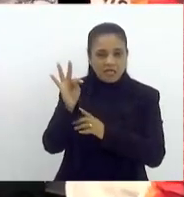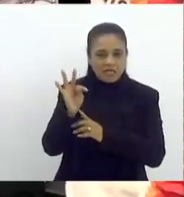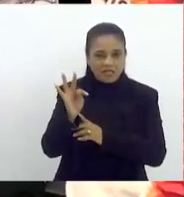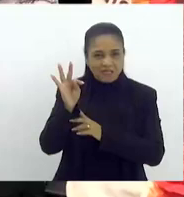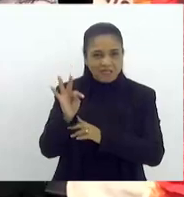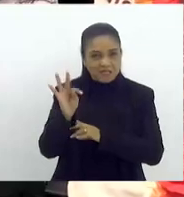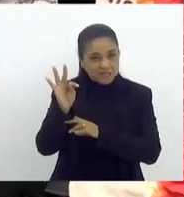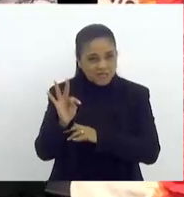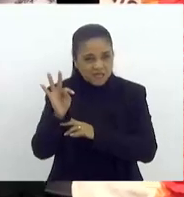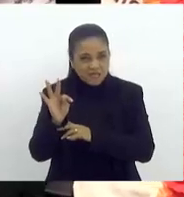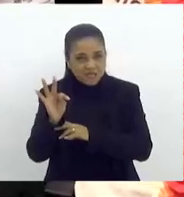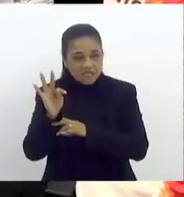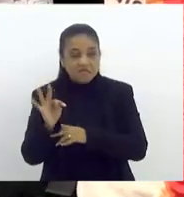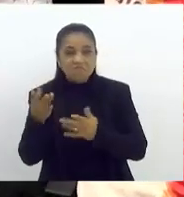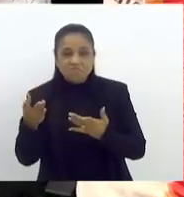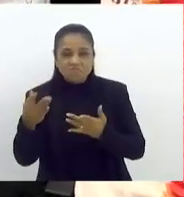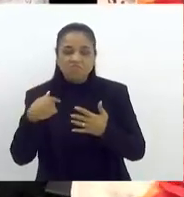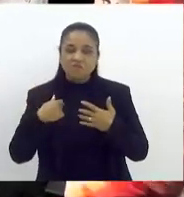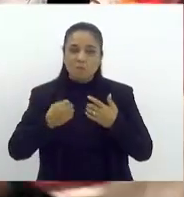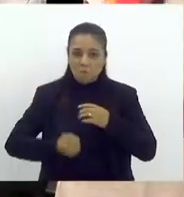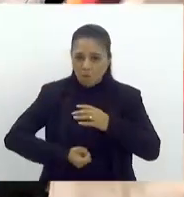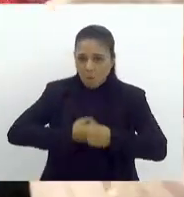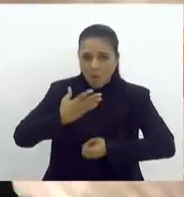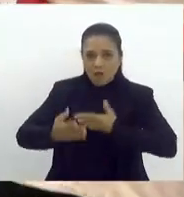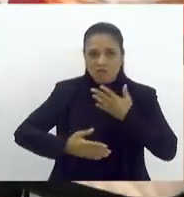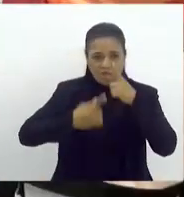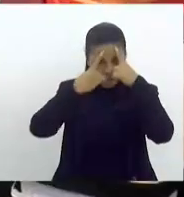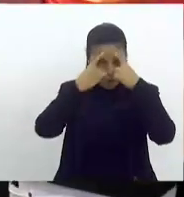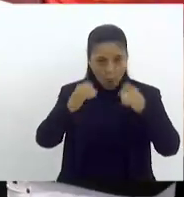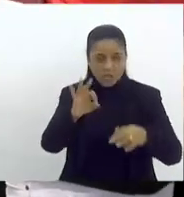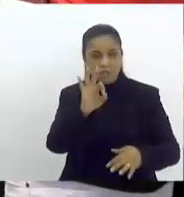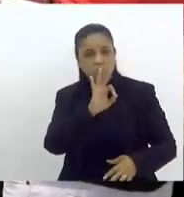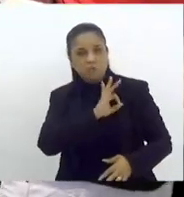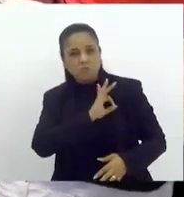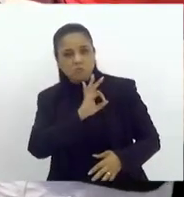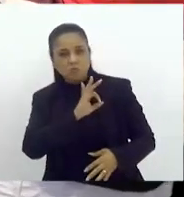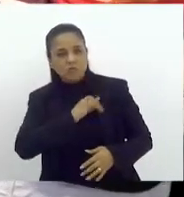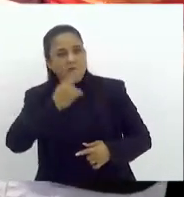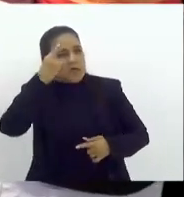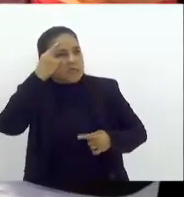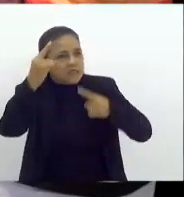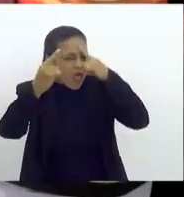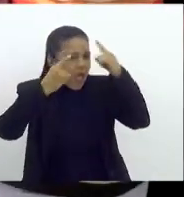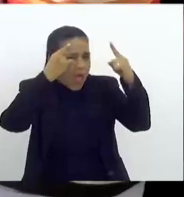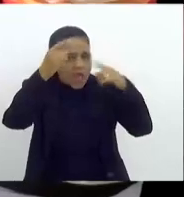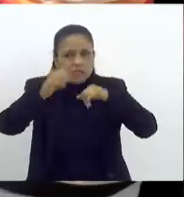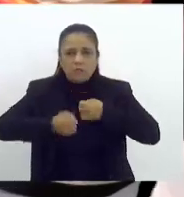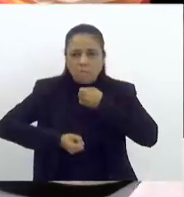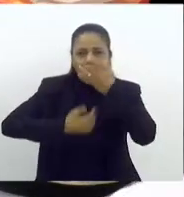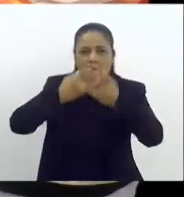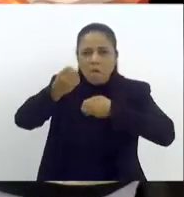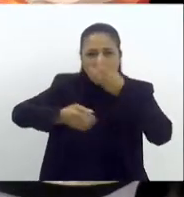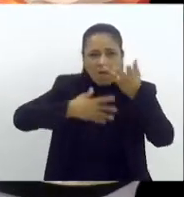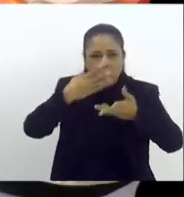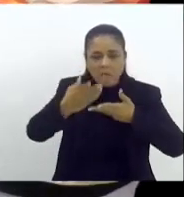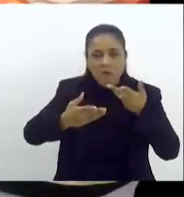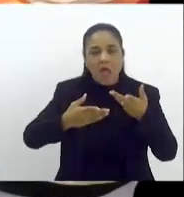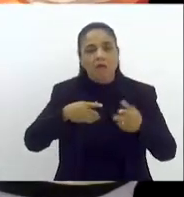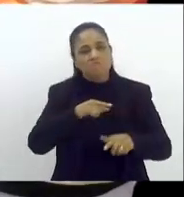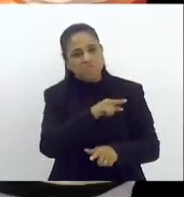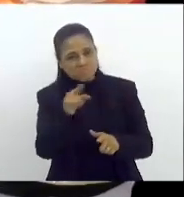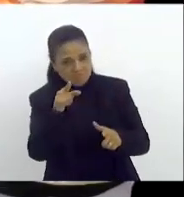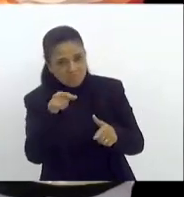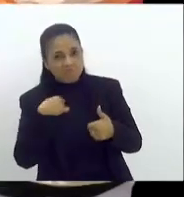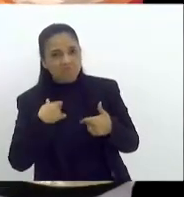fala um pouco sobre a violência policial sobre toda essa ideia mesmo que a gente tava soltando tá ligado mano e eu acho que